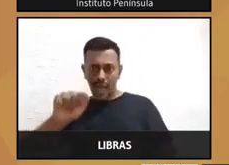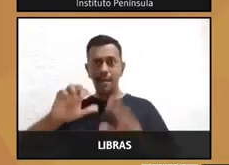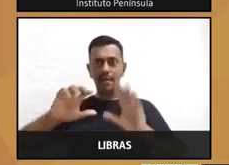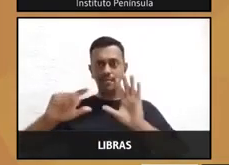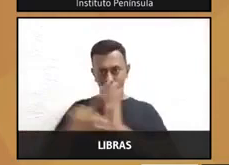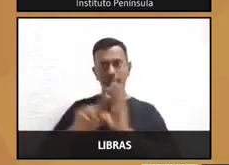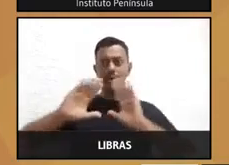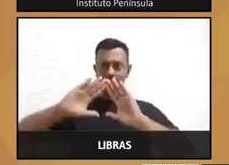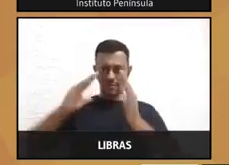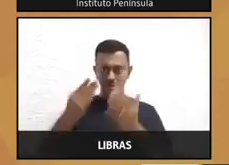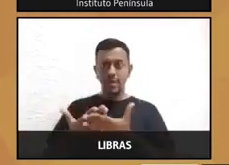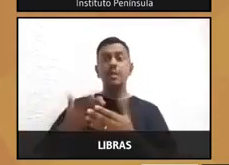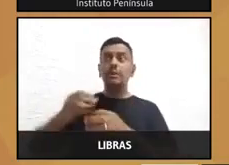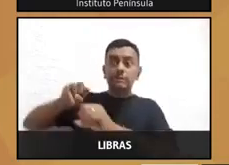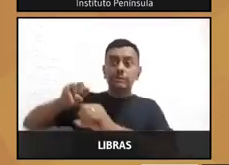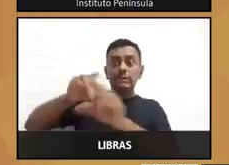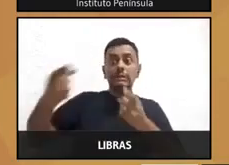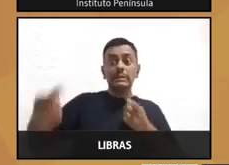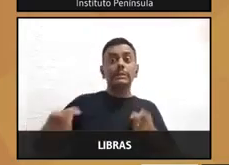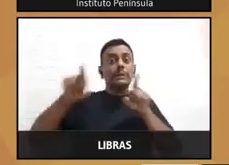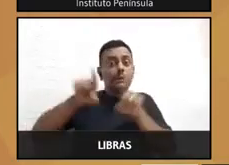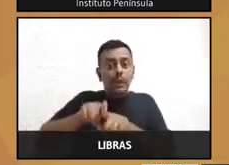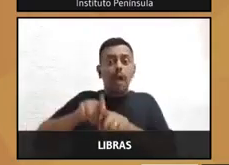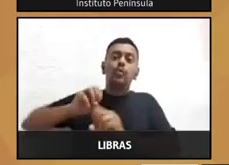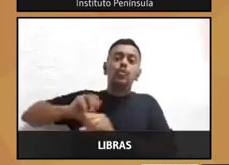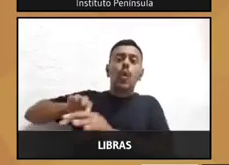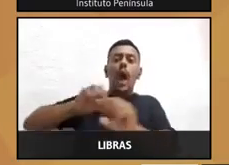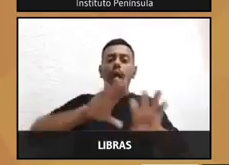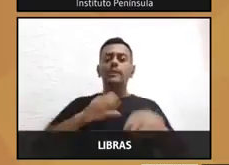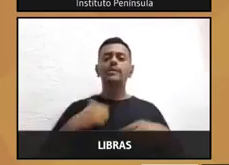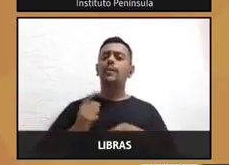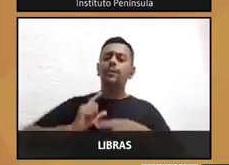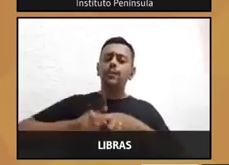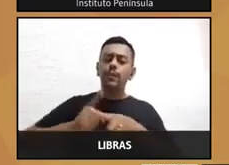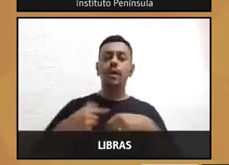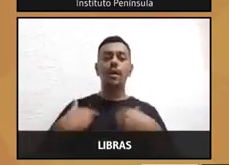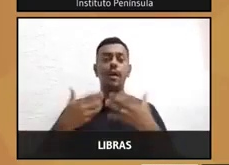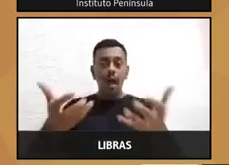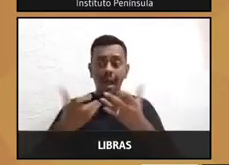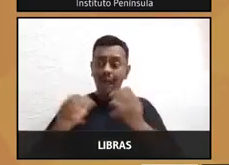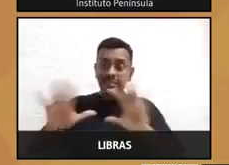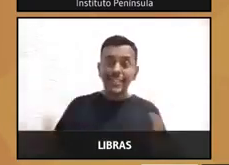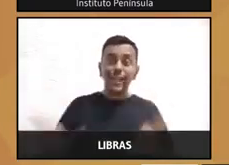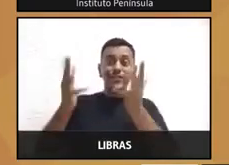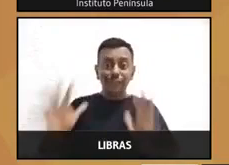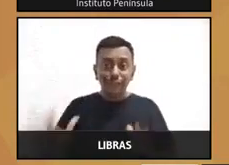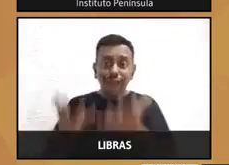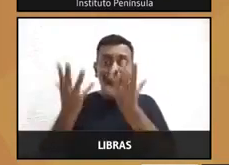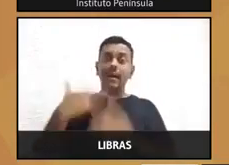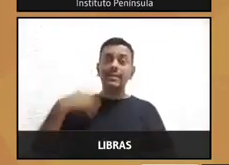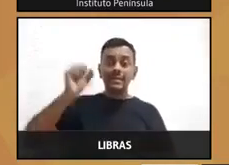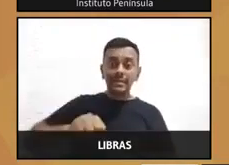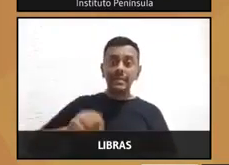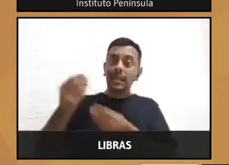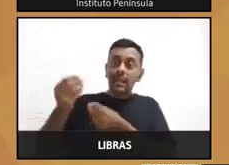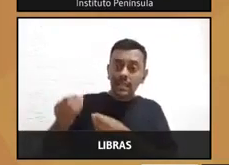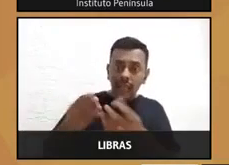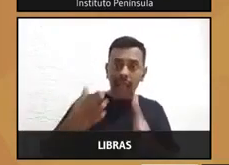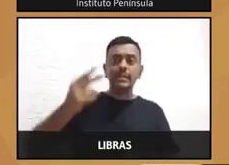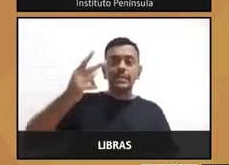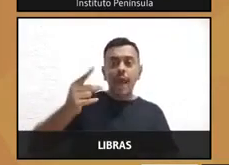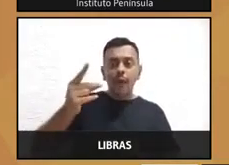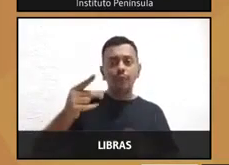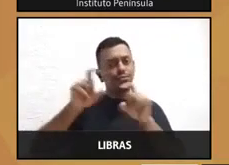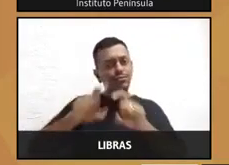educação para incentivar as pessoas a doar um segundo dispositivo. Muita gente tem